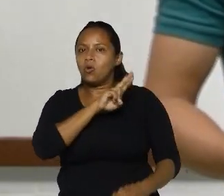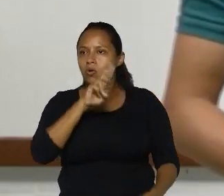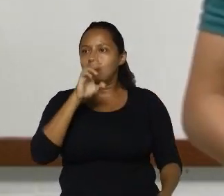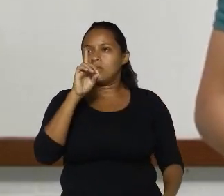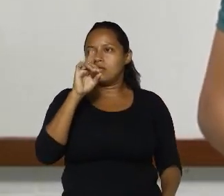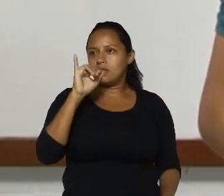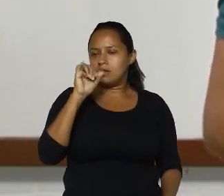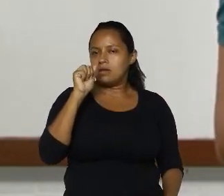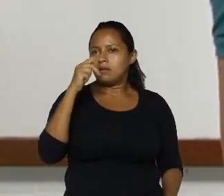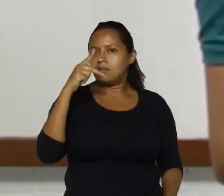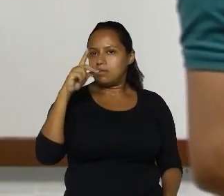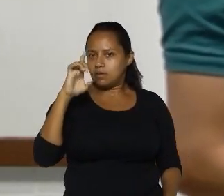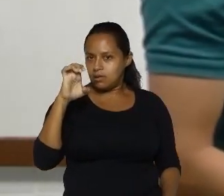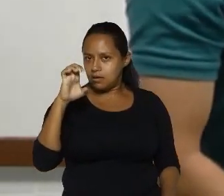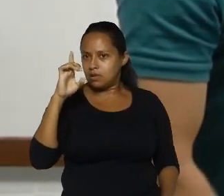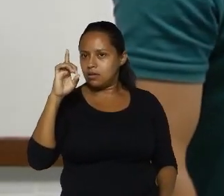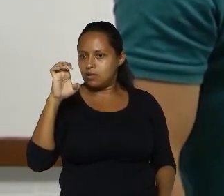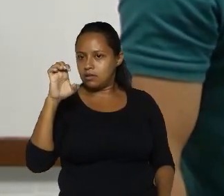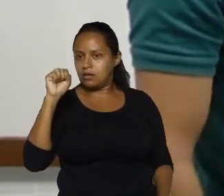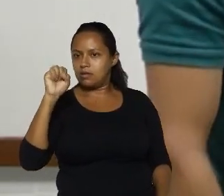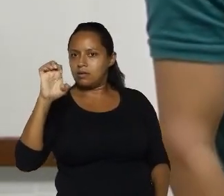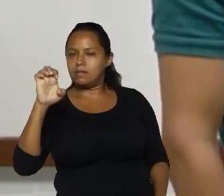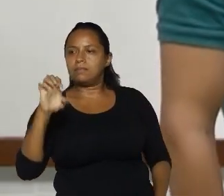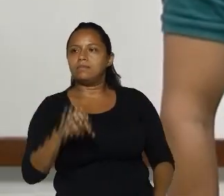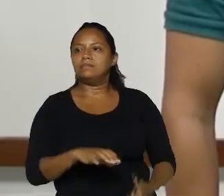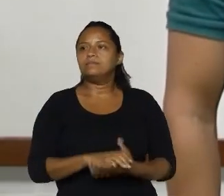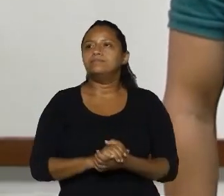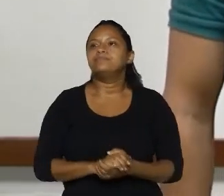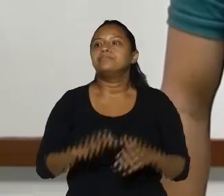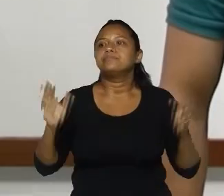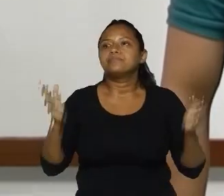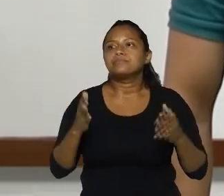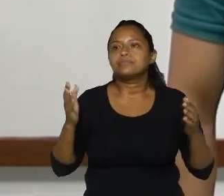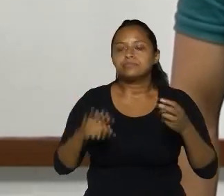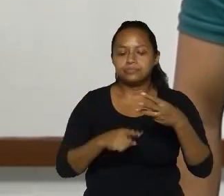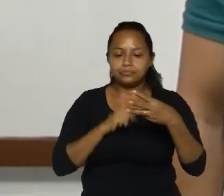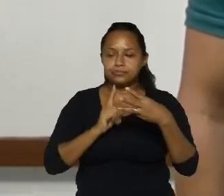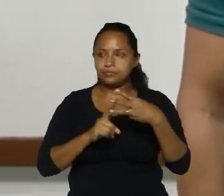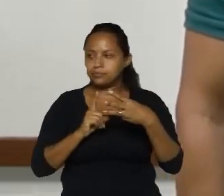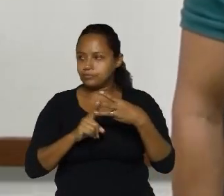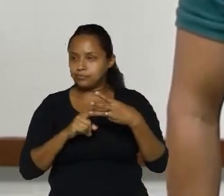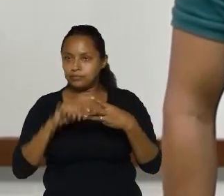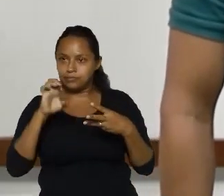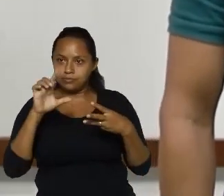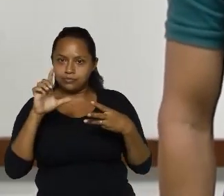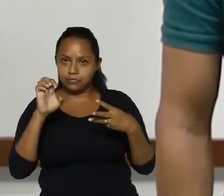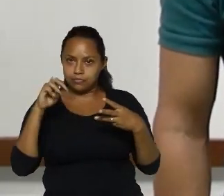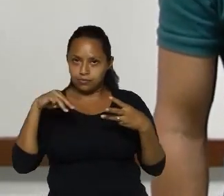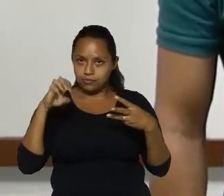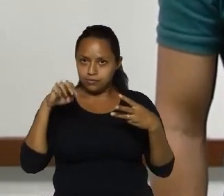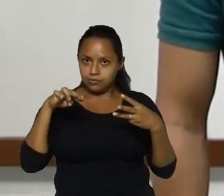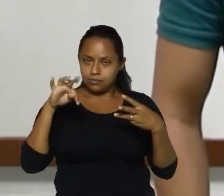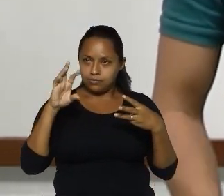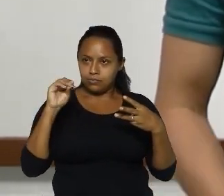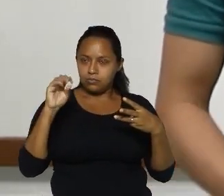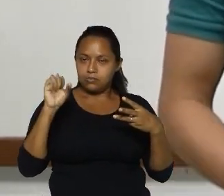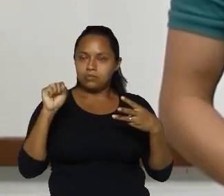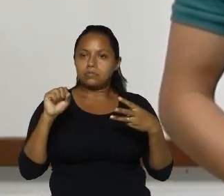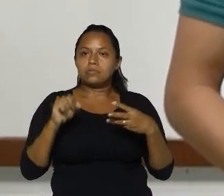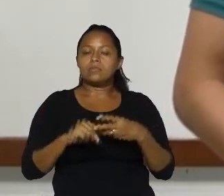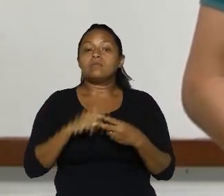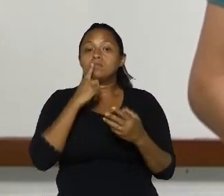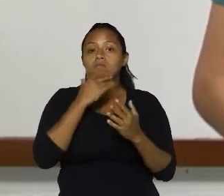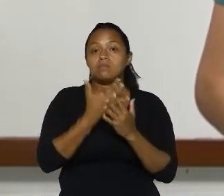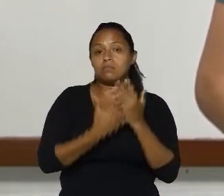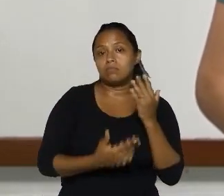diapedese. Agora nós vamos estudar o terceiro elemento figurado. Lembre-se, o sangue é